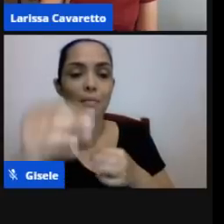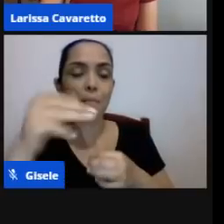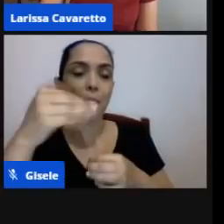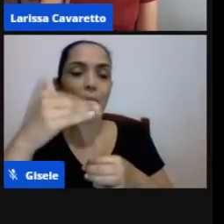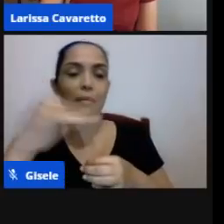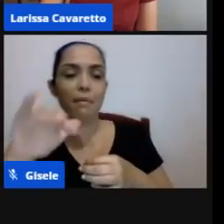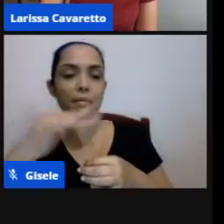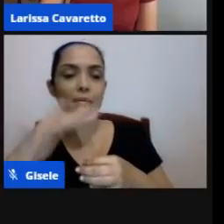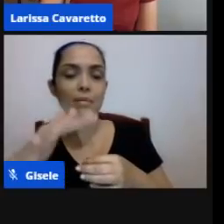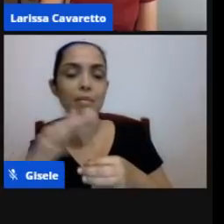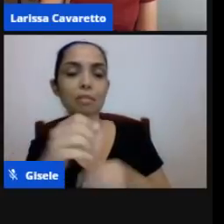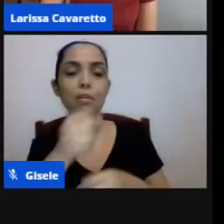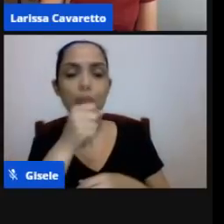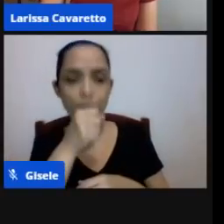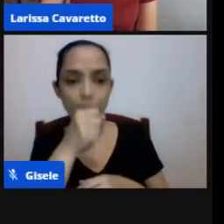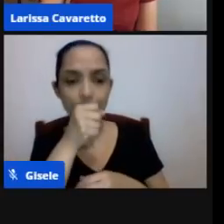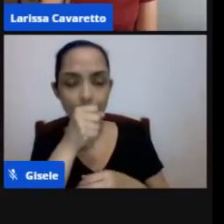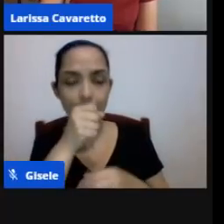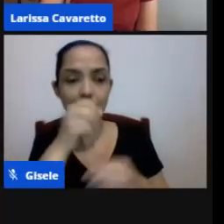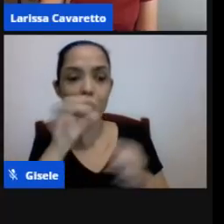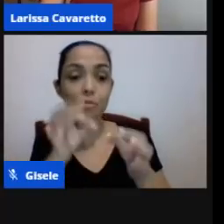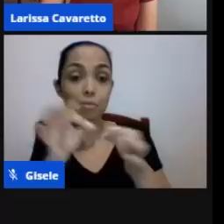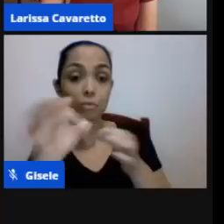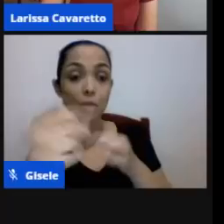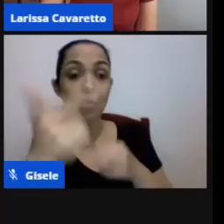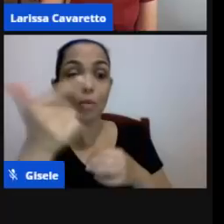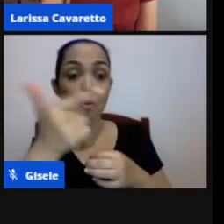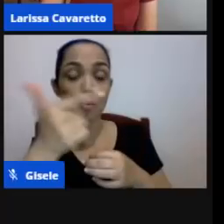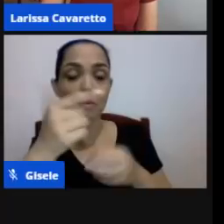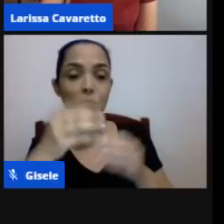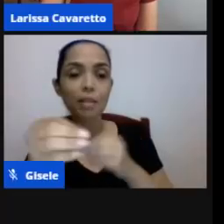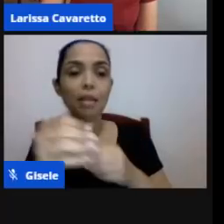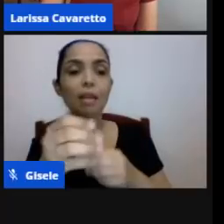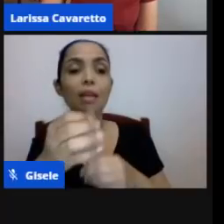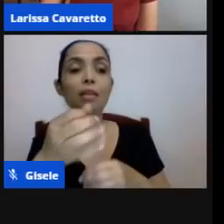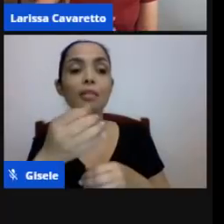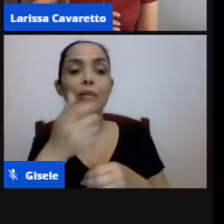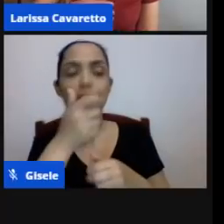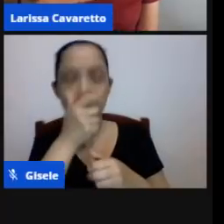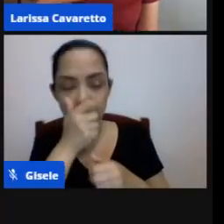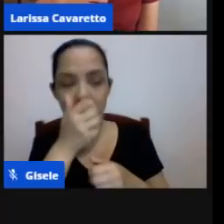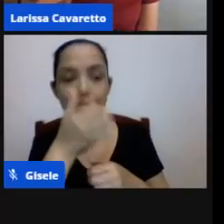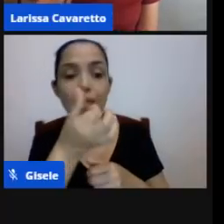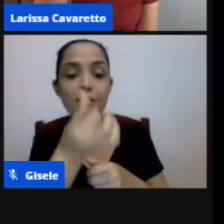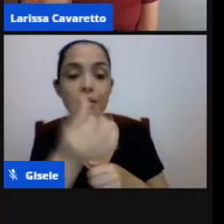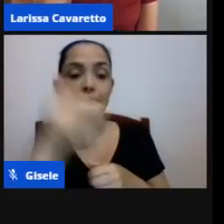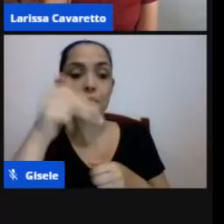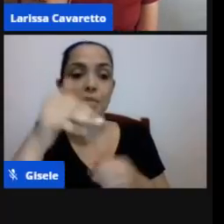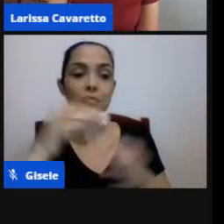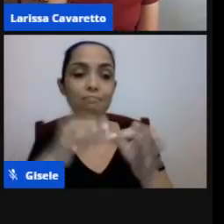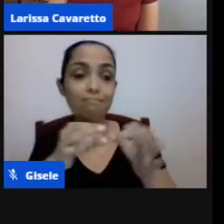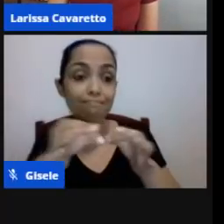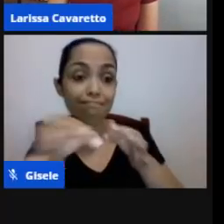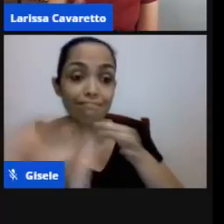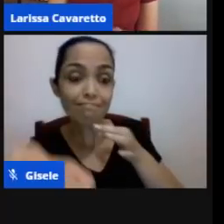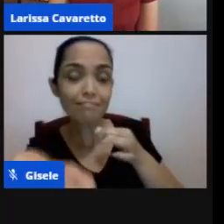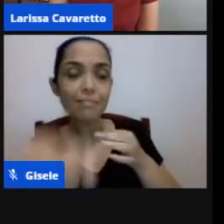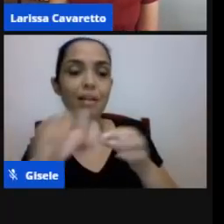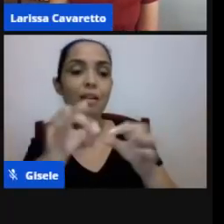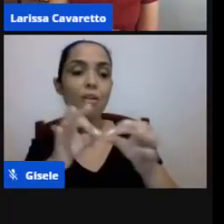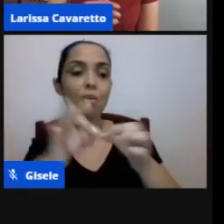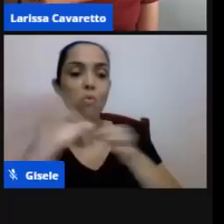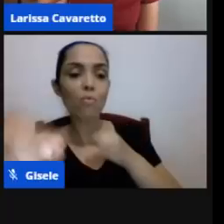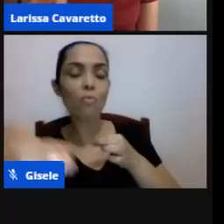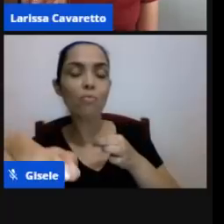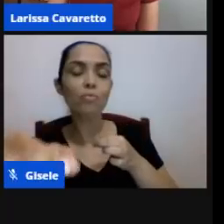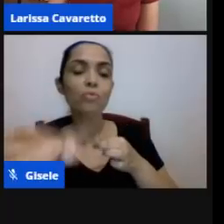quando se tosse, ela pode chegar a 2 metros e quando se espirra até 6 metros. Então, vocês podem ver que vai muito mais longe